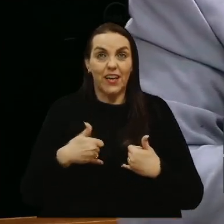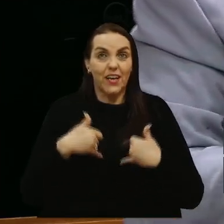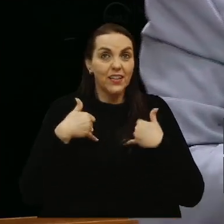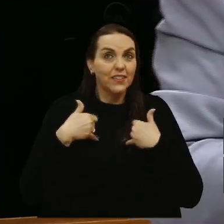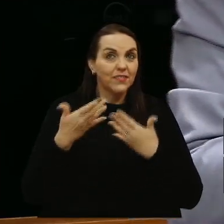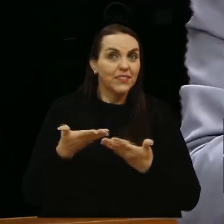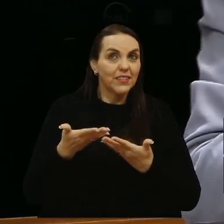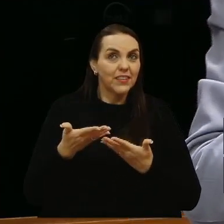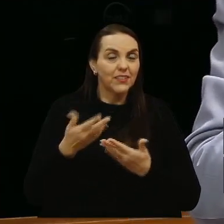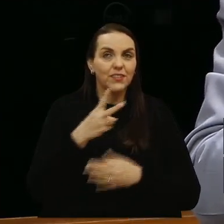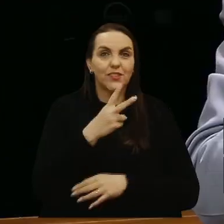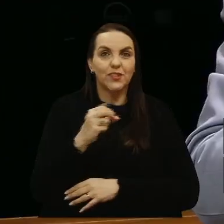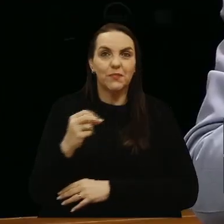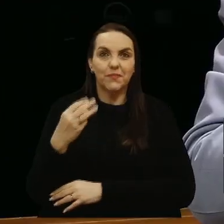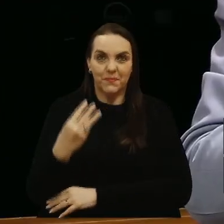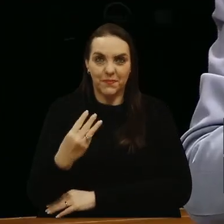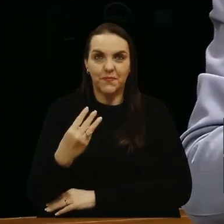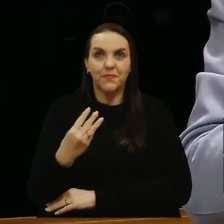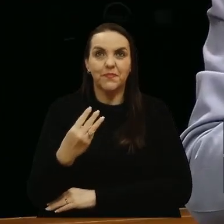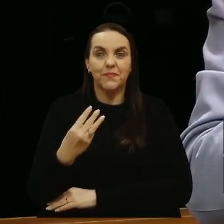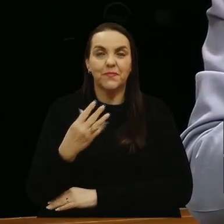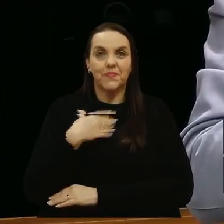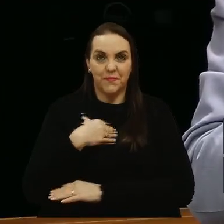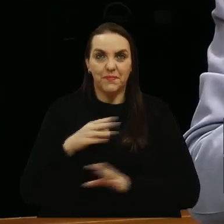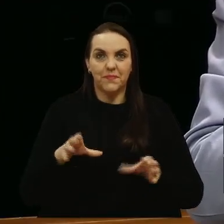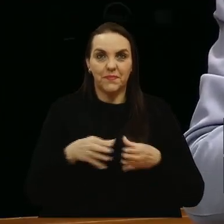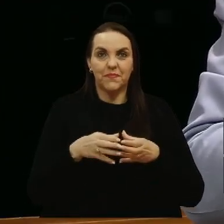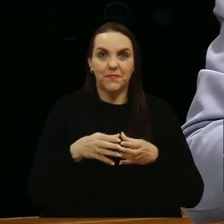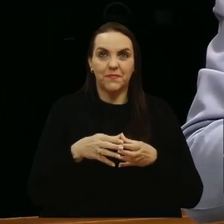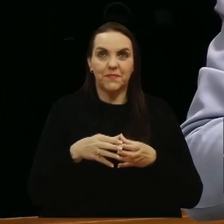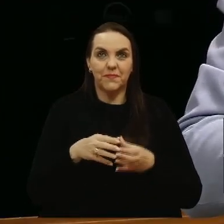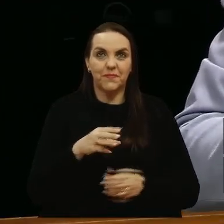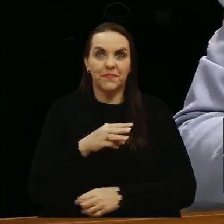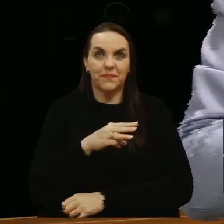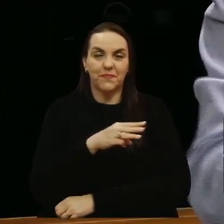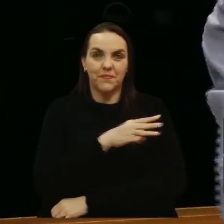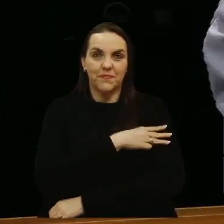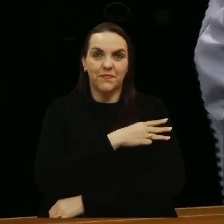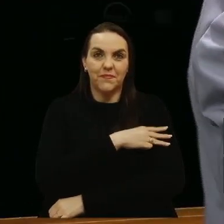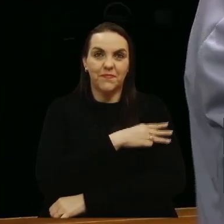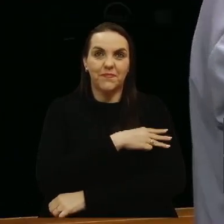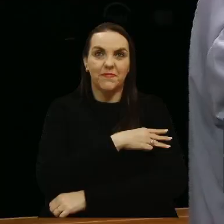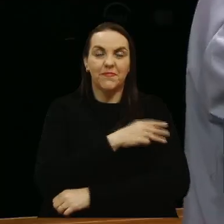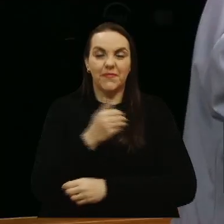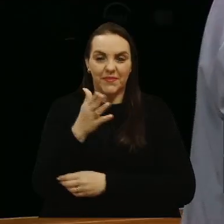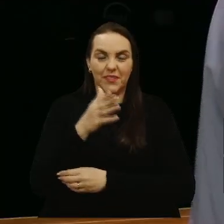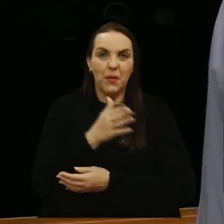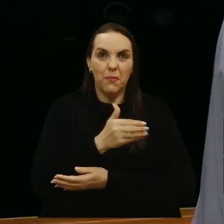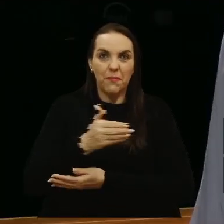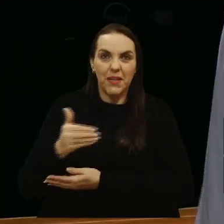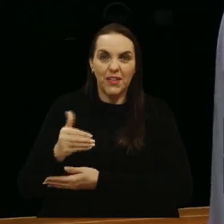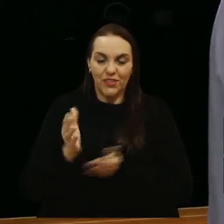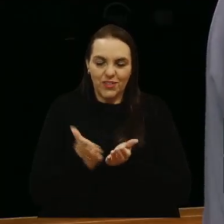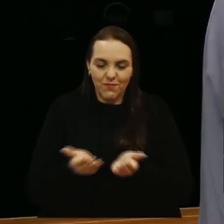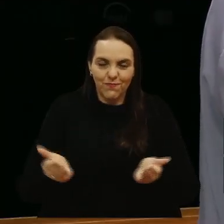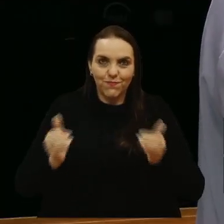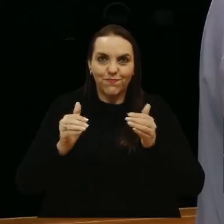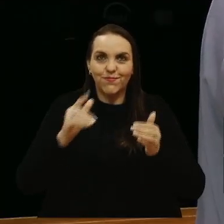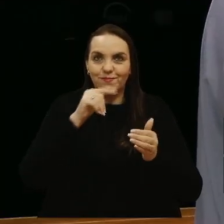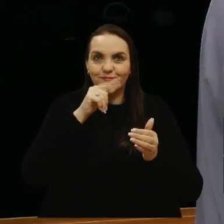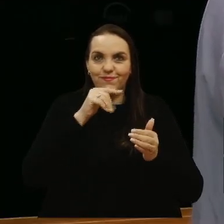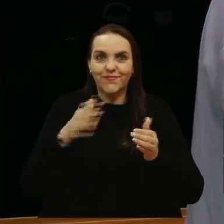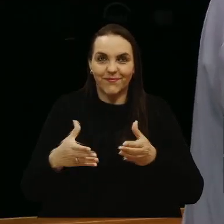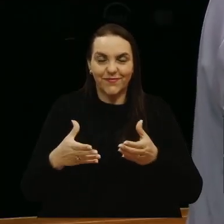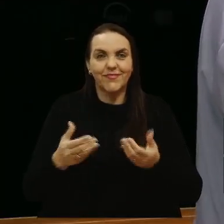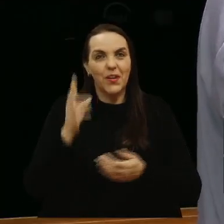no ano de 2003, a minha turma da terceira série lhe deu um peixe e um aquário. Me lembro muito bem, irmã Amélia. Então, que bom